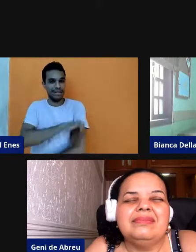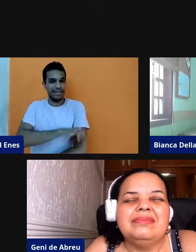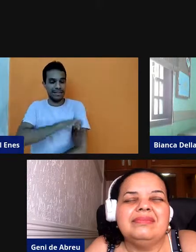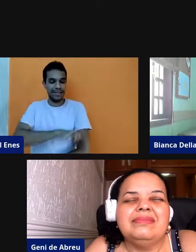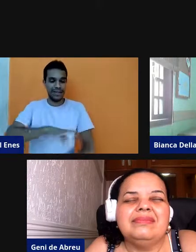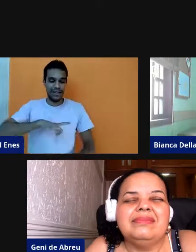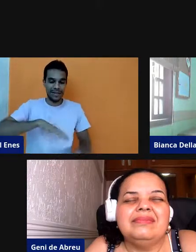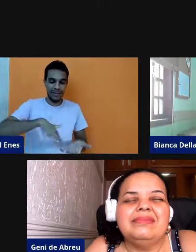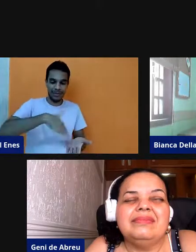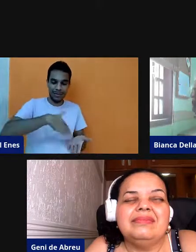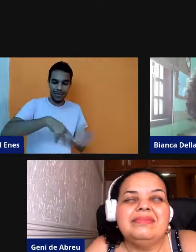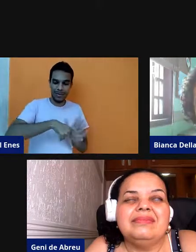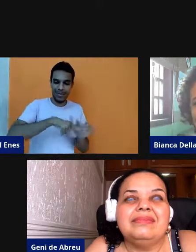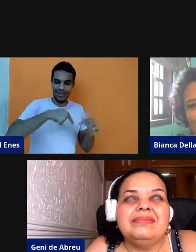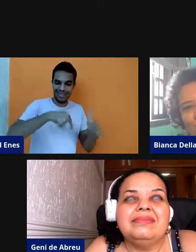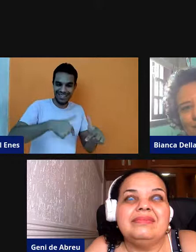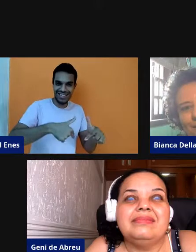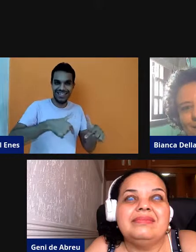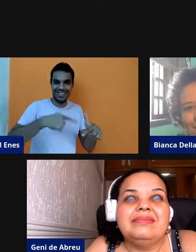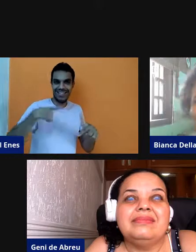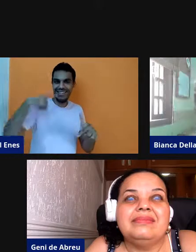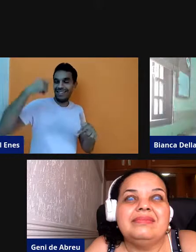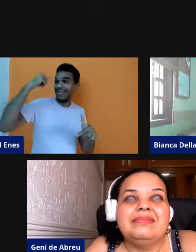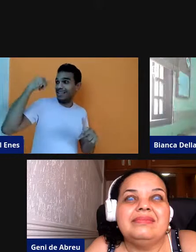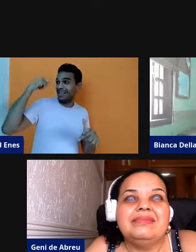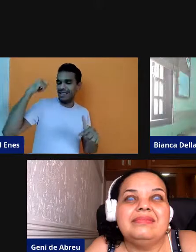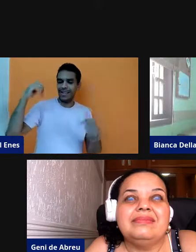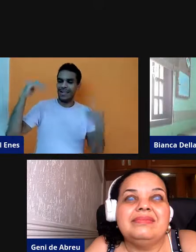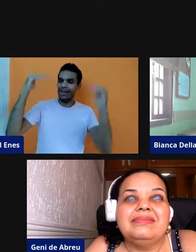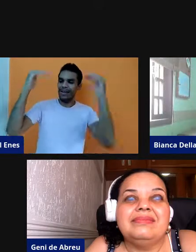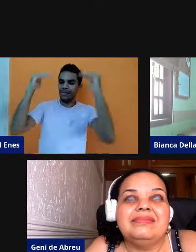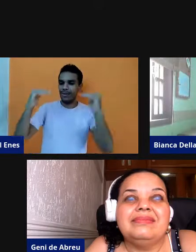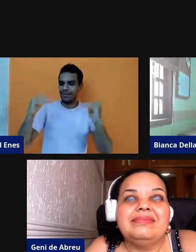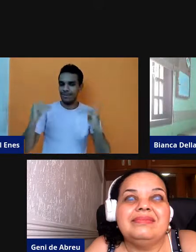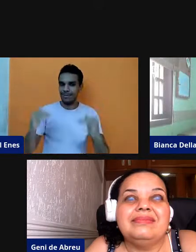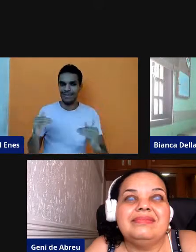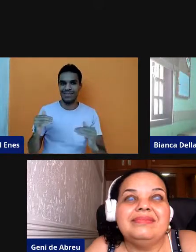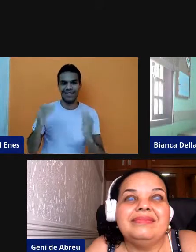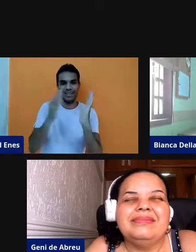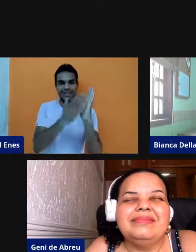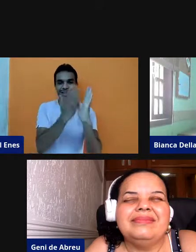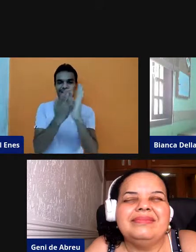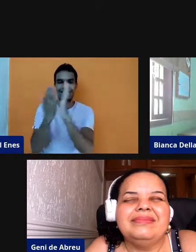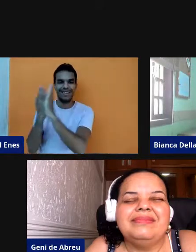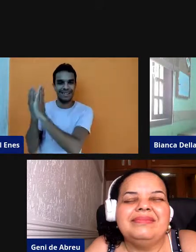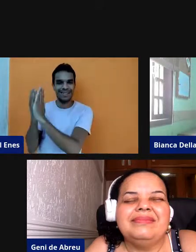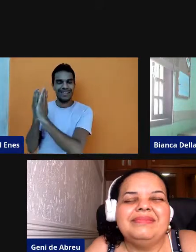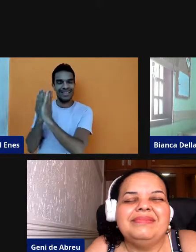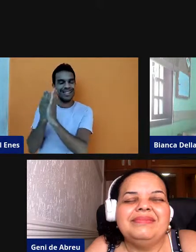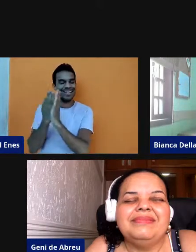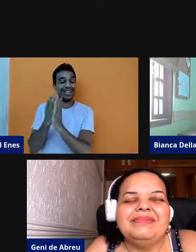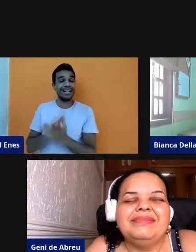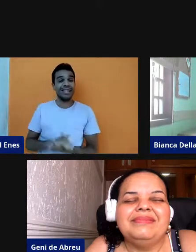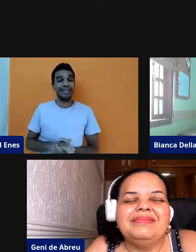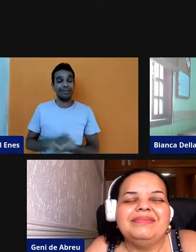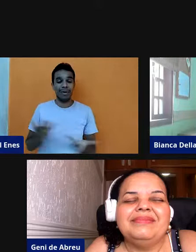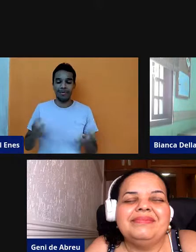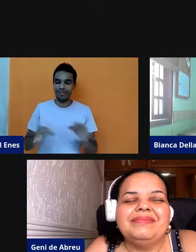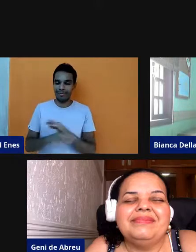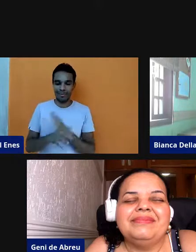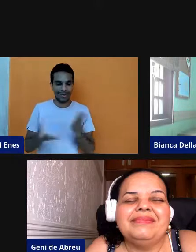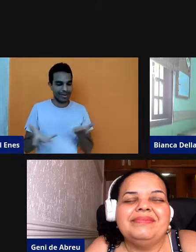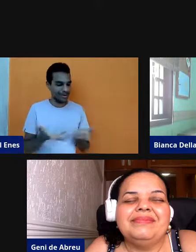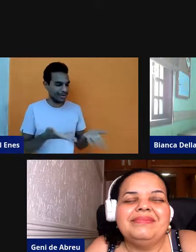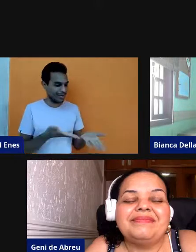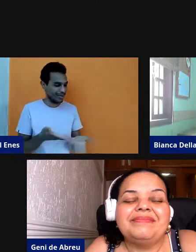trabalho. Tem uma estante simpática, pequenininha de livros aqui atrás de mim. E vou, chega de falar, vamos passar para